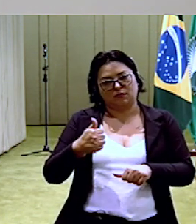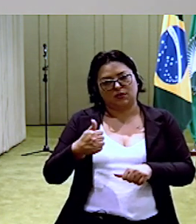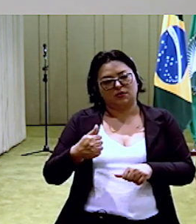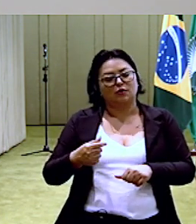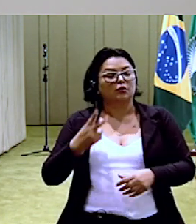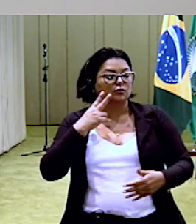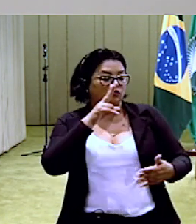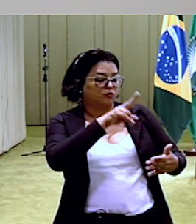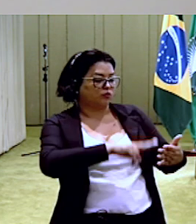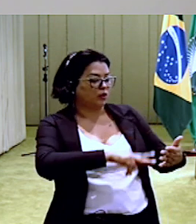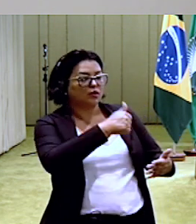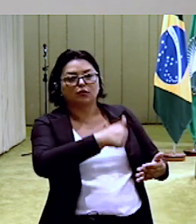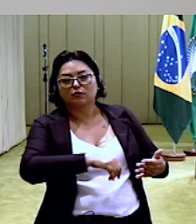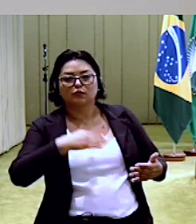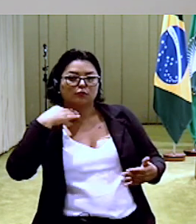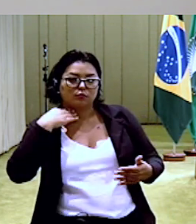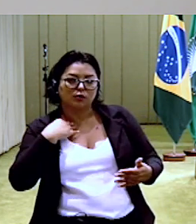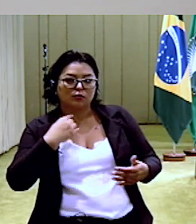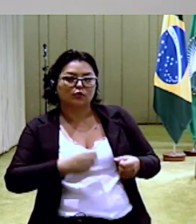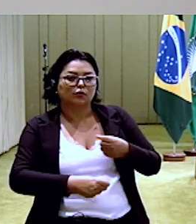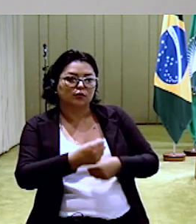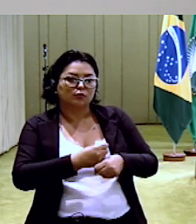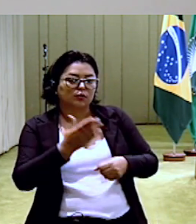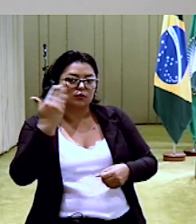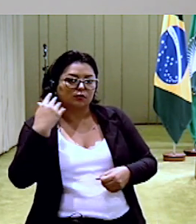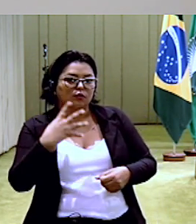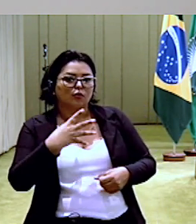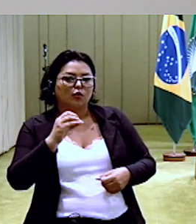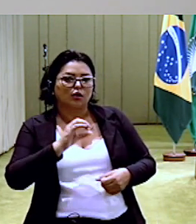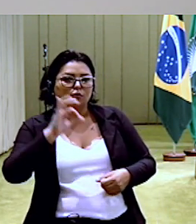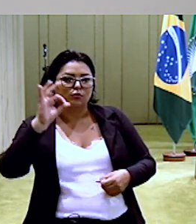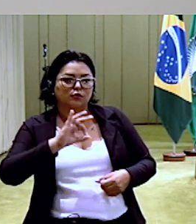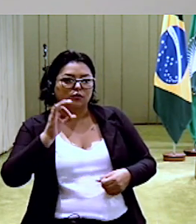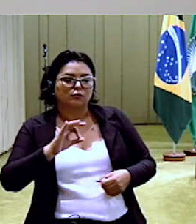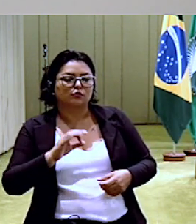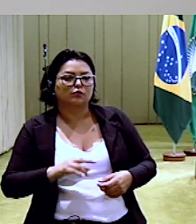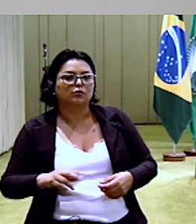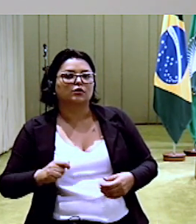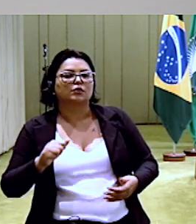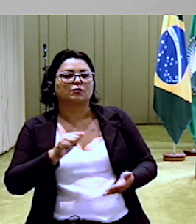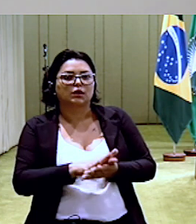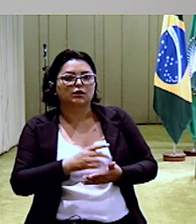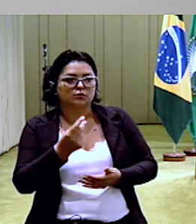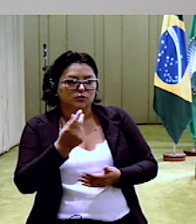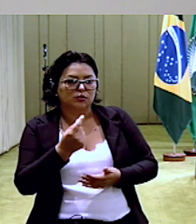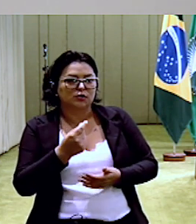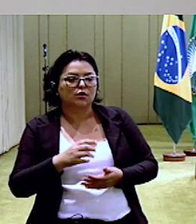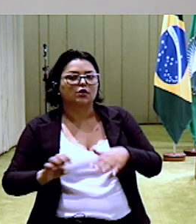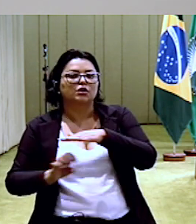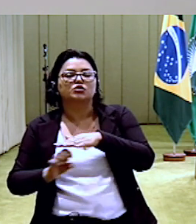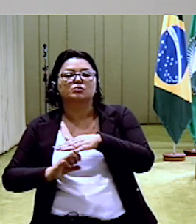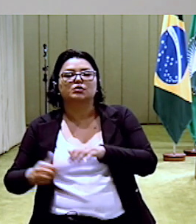os desembolsos do BNDES no ano passado, se não me engano, 40% das aplicações eram de empresas lideradas